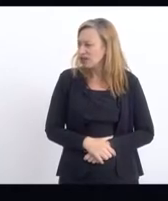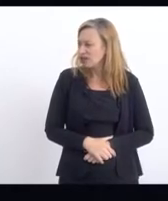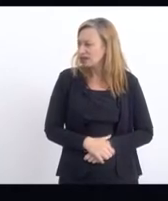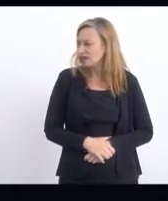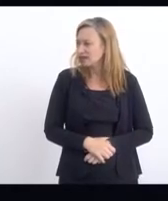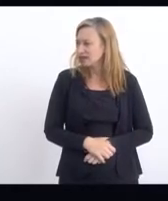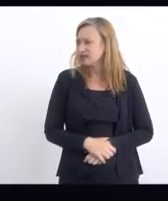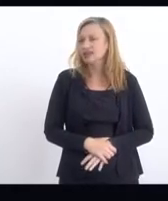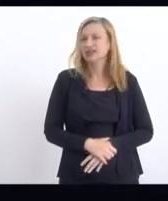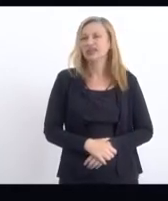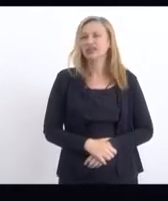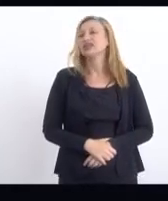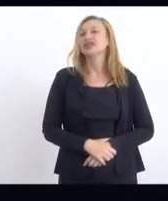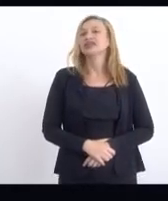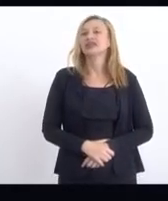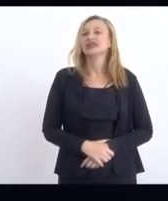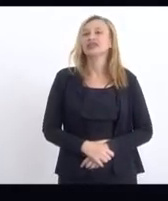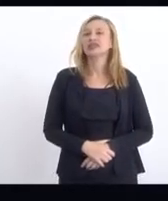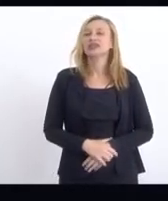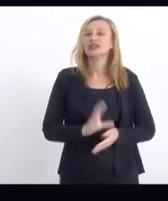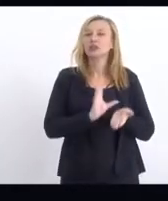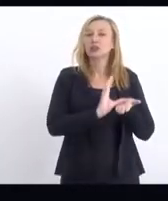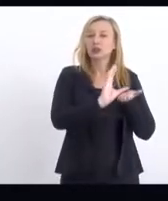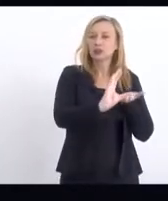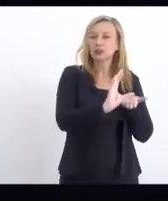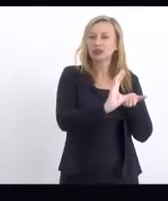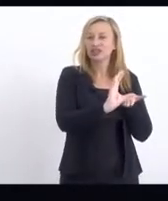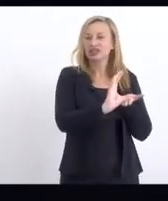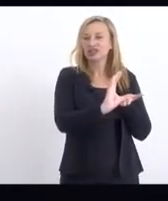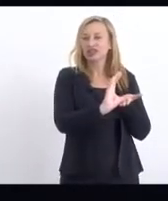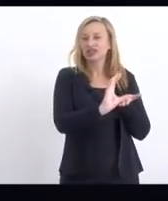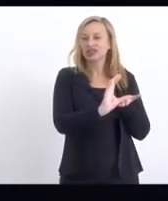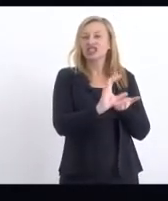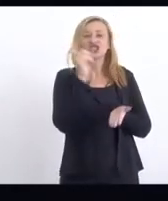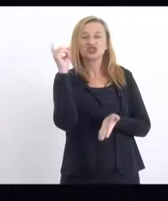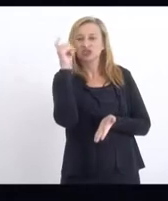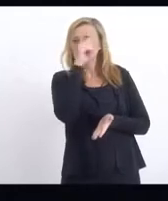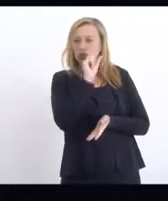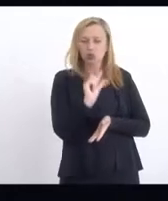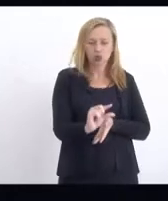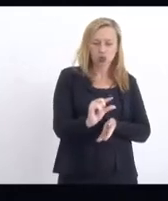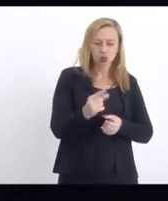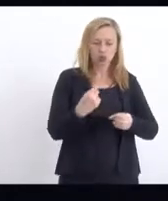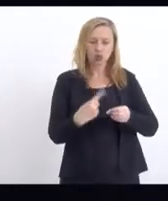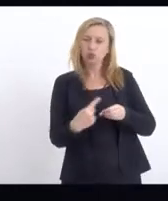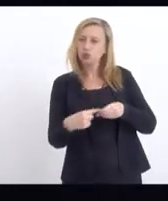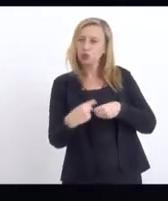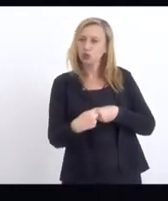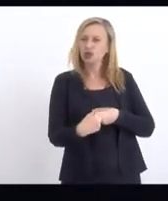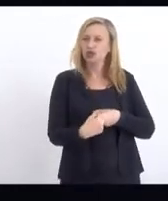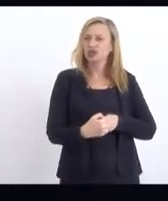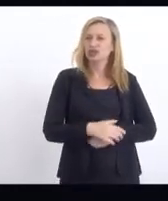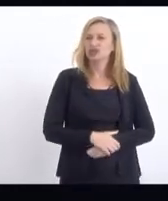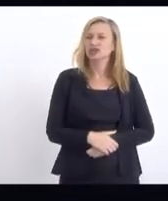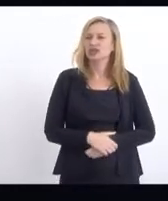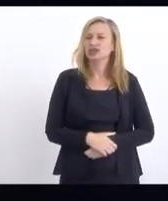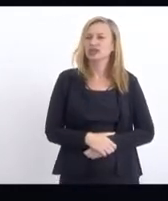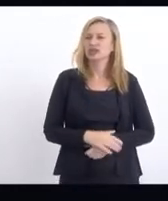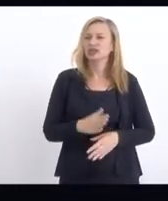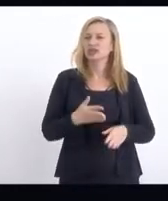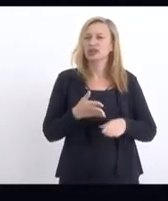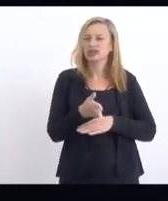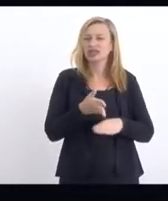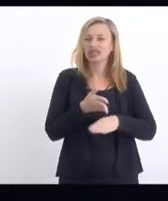do dinheiro, mas seria um recurso que dificilmente os pequenos municípios acessariam de